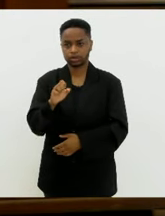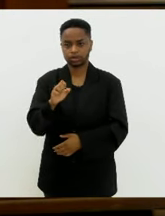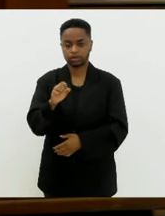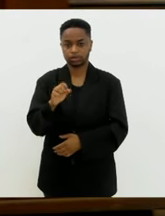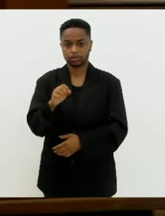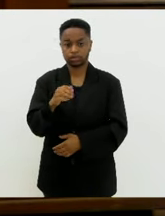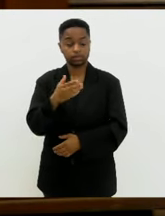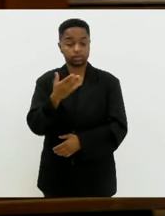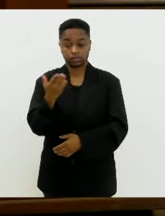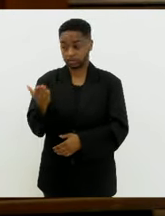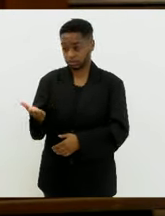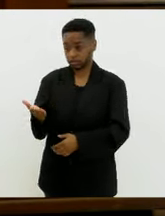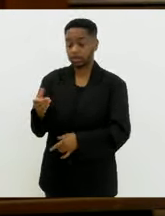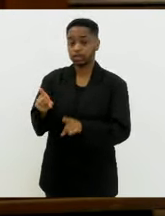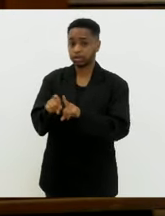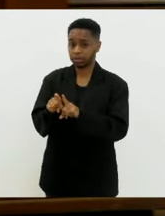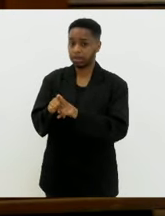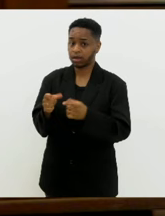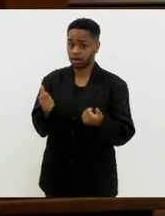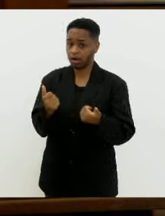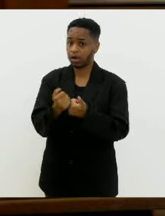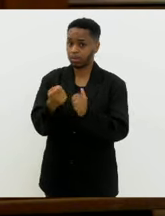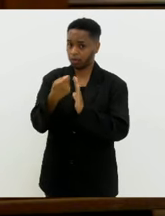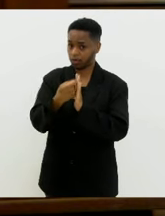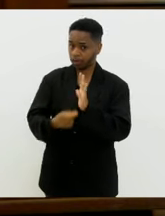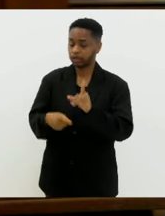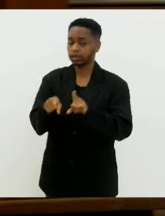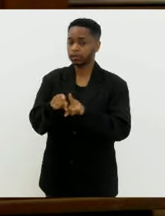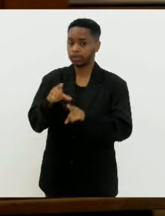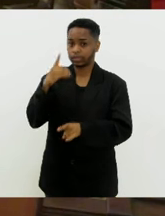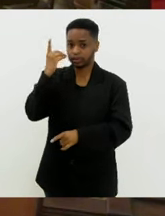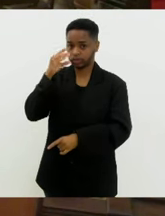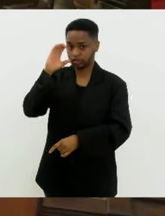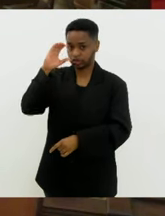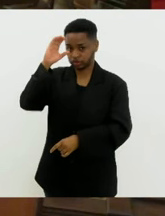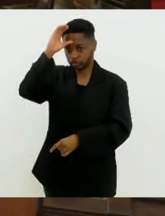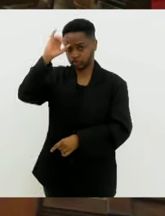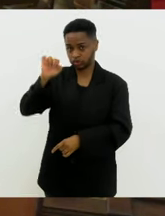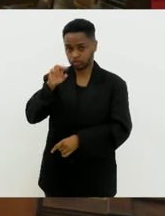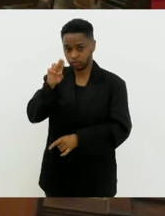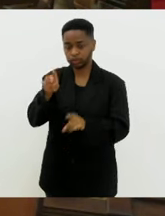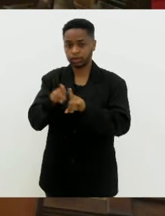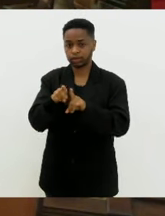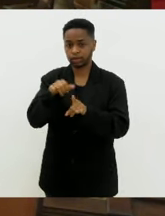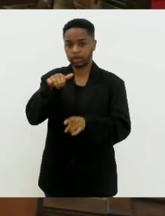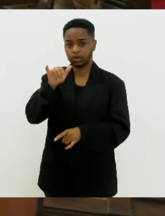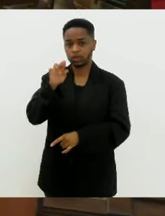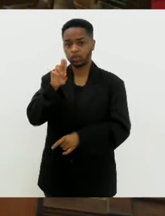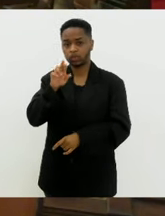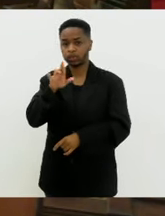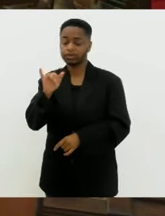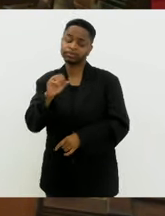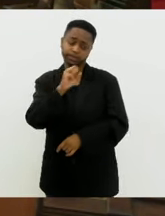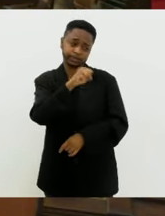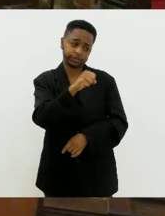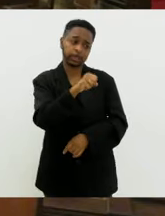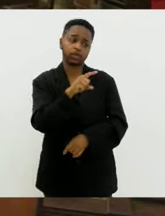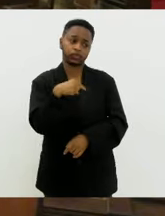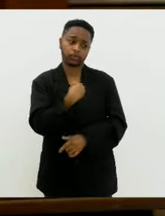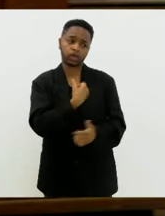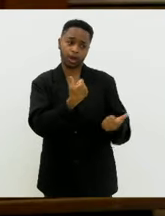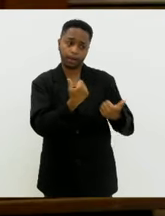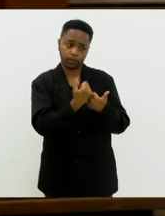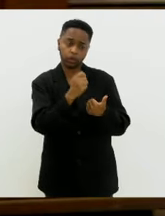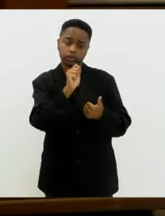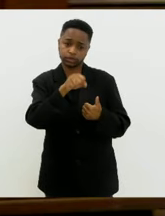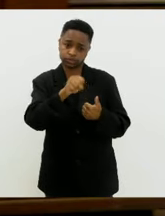Vossa Excelência é coautor e a deputada Tia Ju, o deputado Yuri, são coautores. Pois é, mas nós somos coautores,